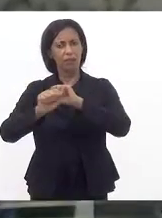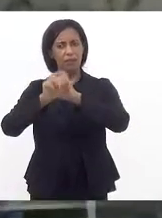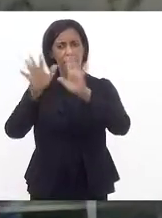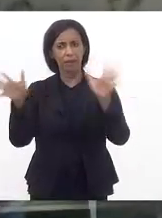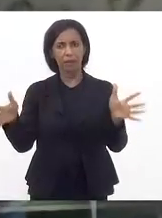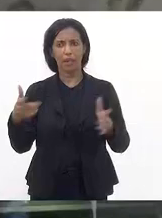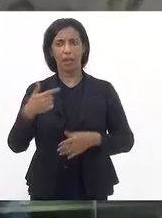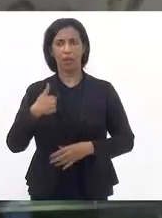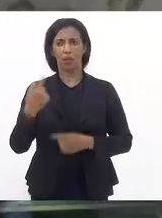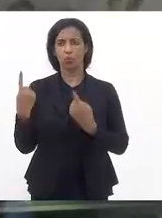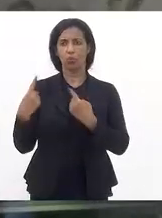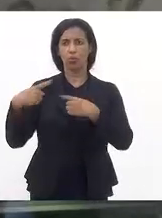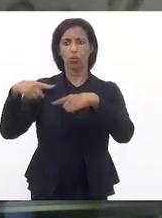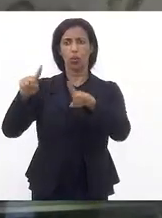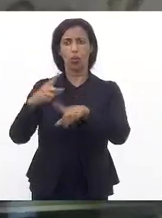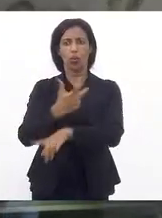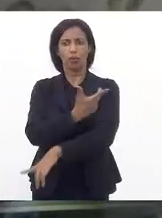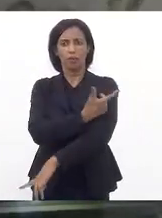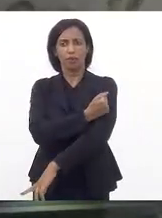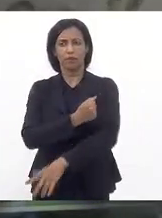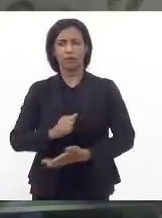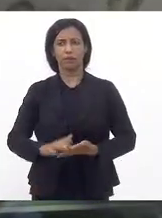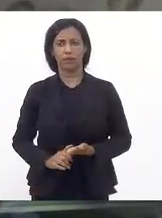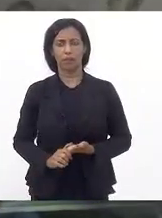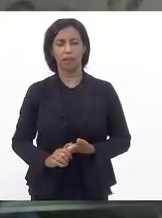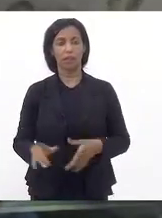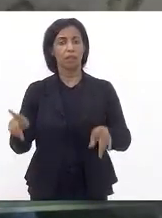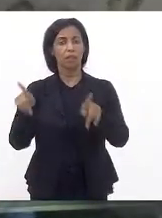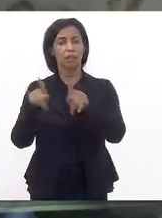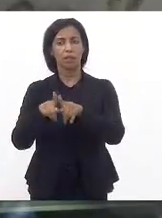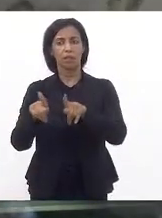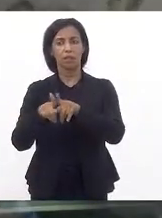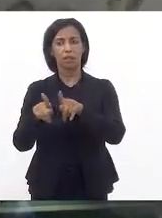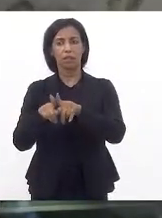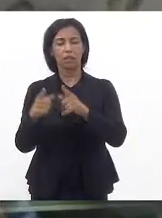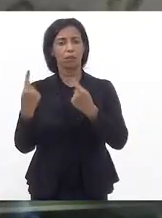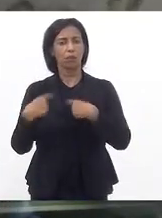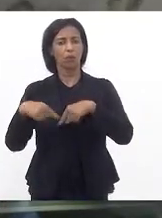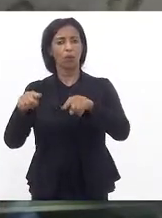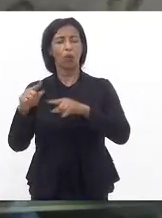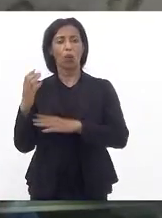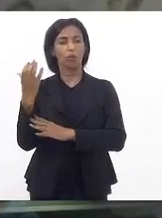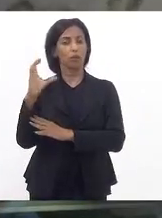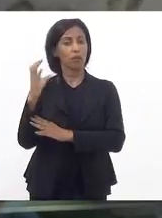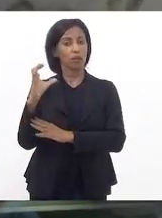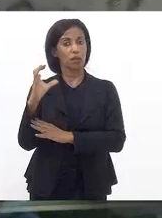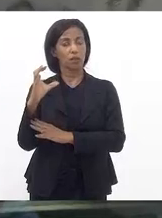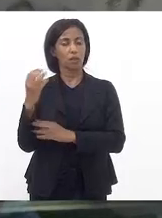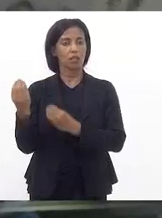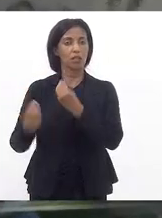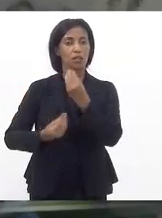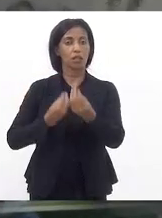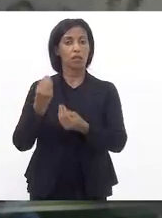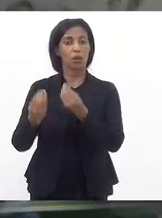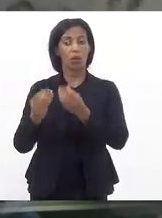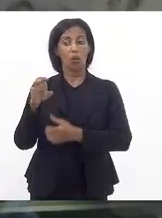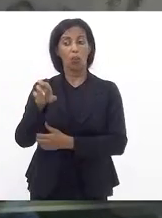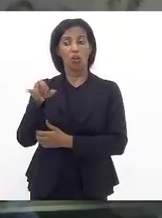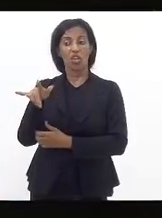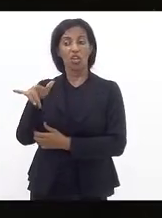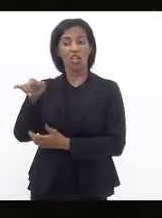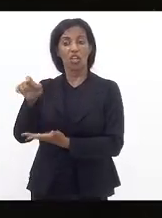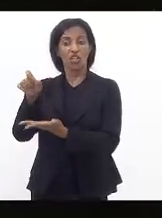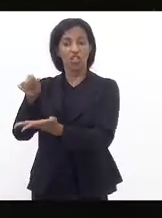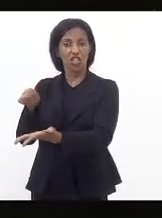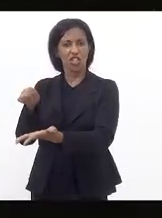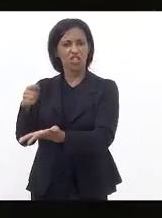eu não sou contra a vacina e também não sou contra a ciência como juiz que distintas